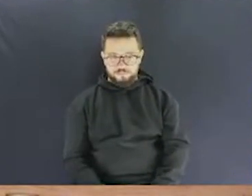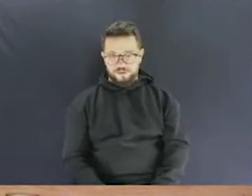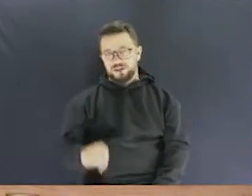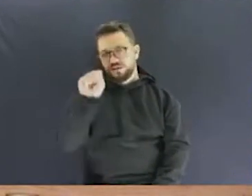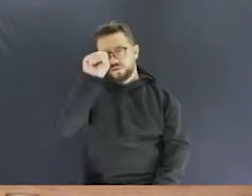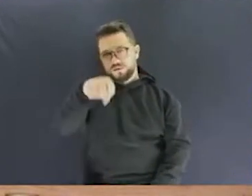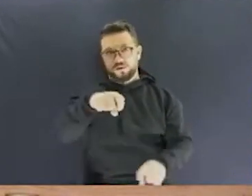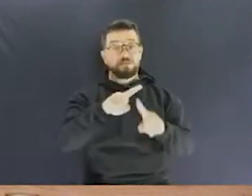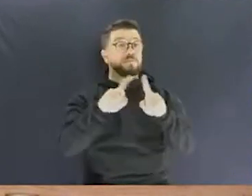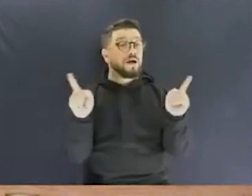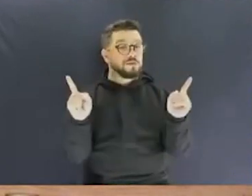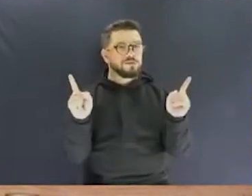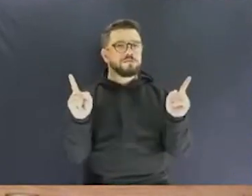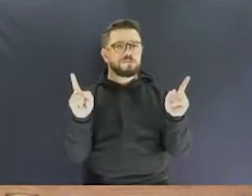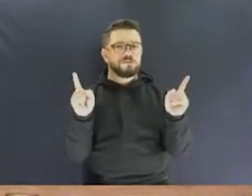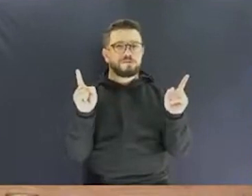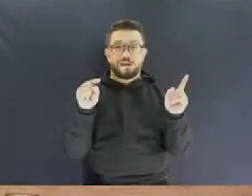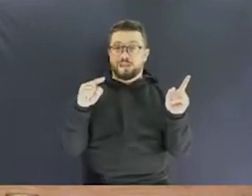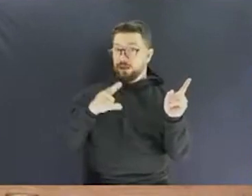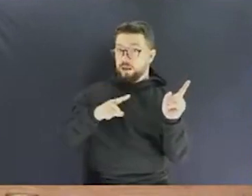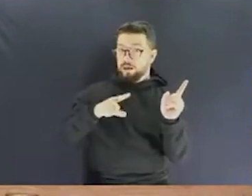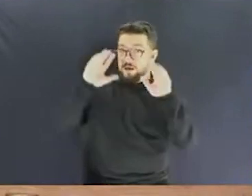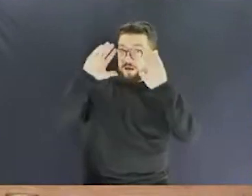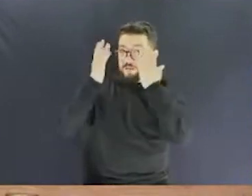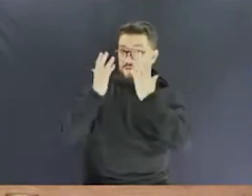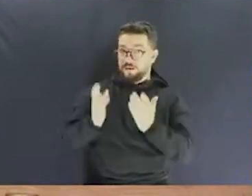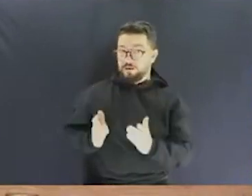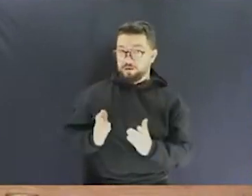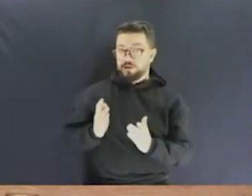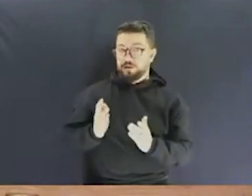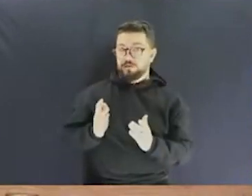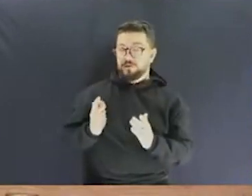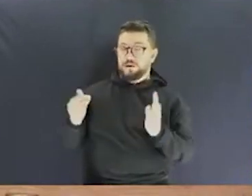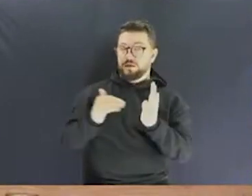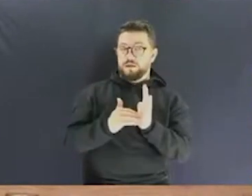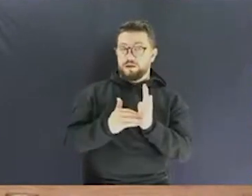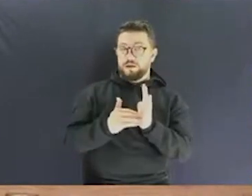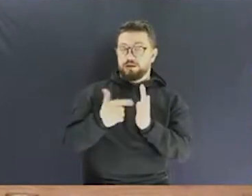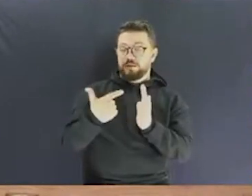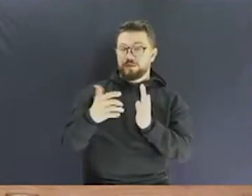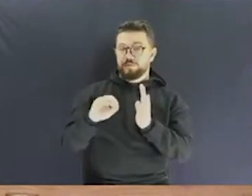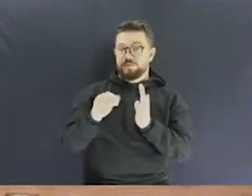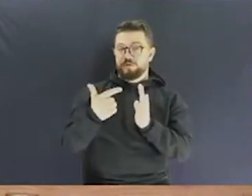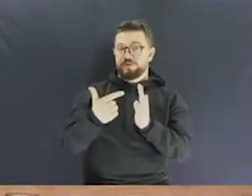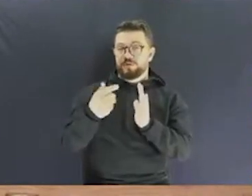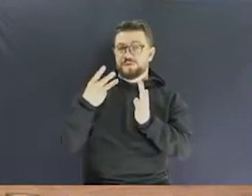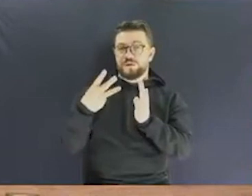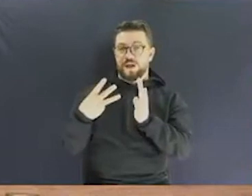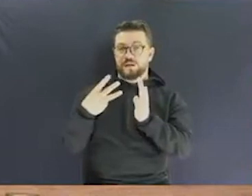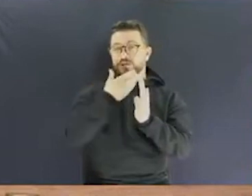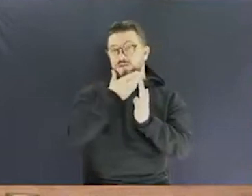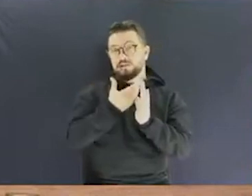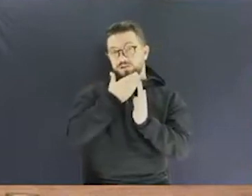lembrar que a avaliação que nós trazemos aqui é a avaliação até 31 de dezembro de 2023, ou seja, é exatamente a metade do período